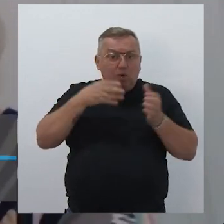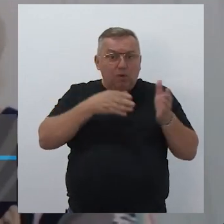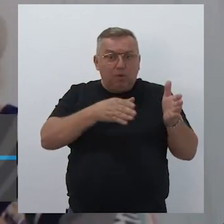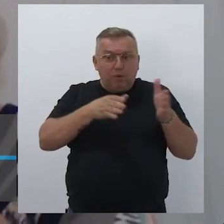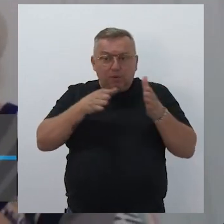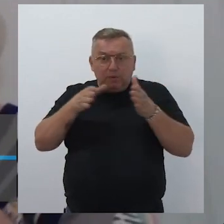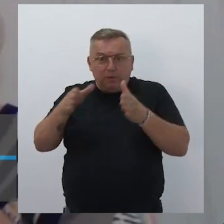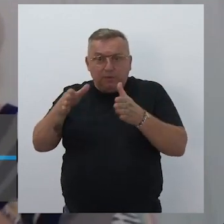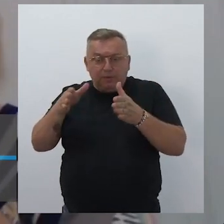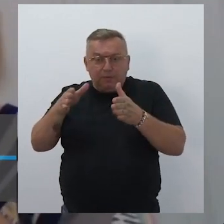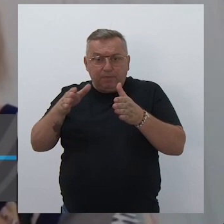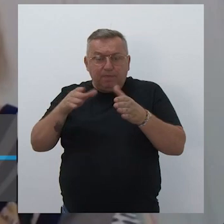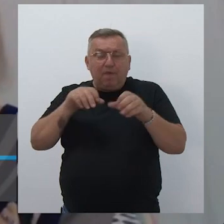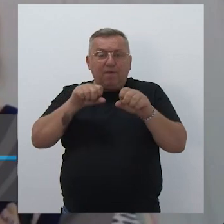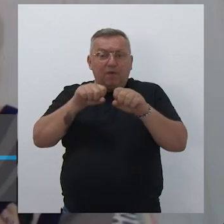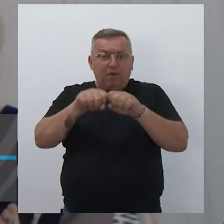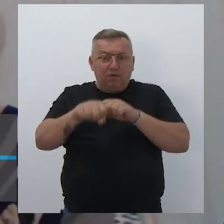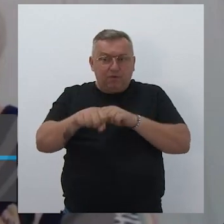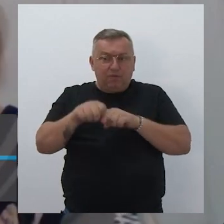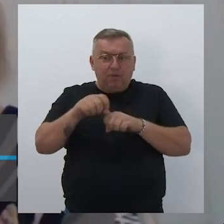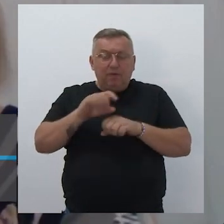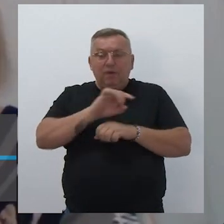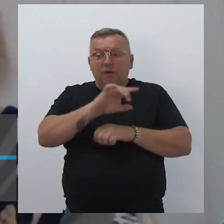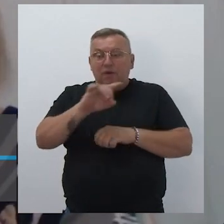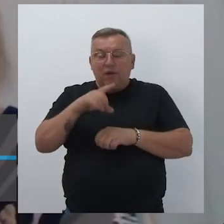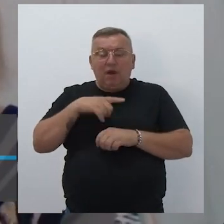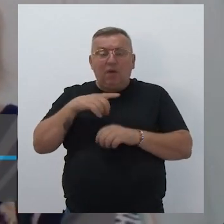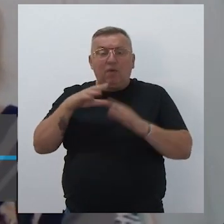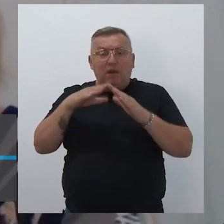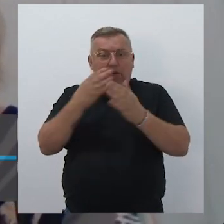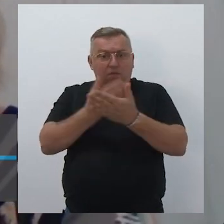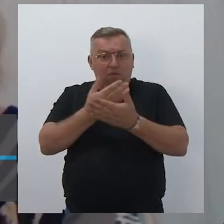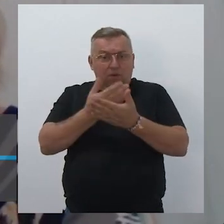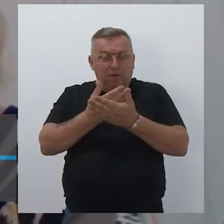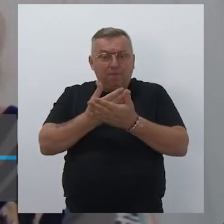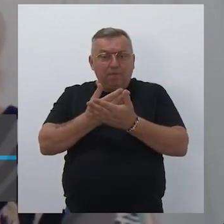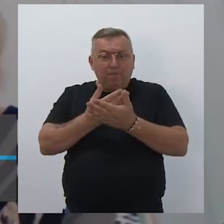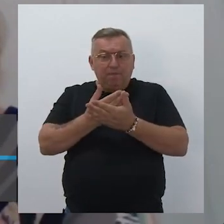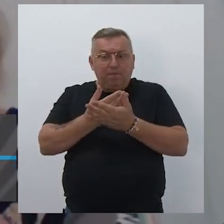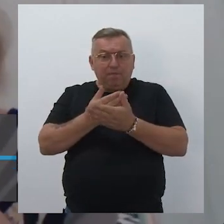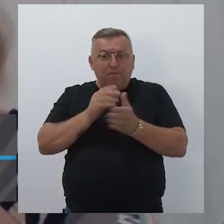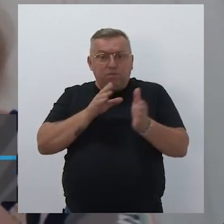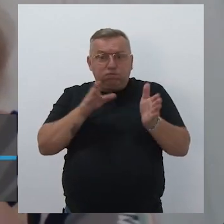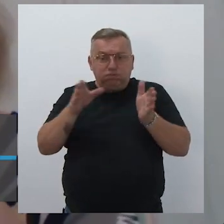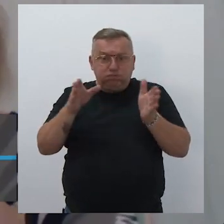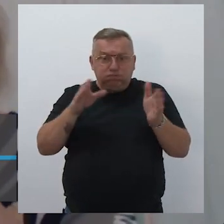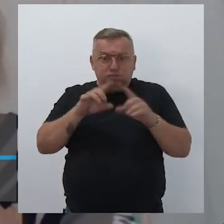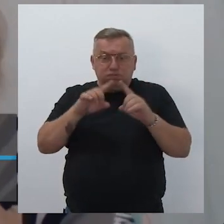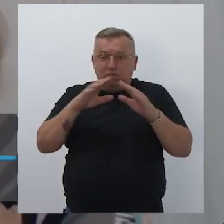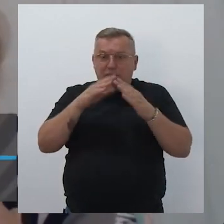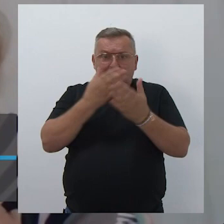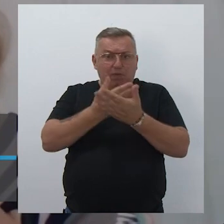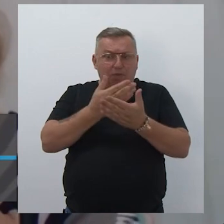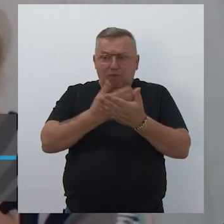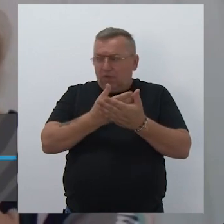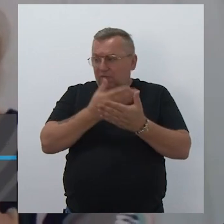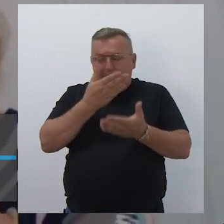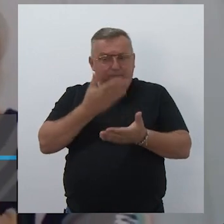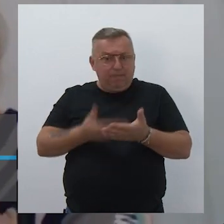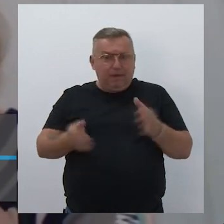formativos em cada unidade escolar, tá? Então, as escolas não vão ficar